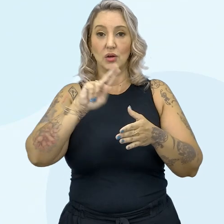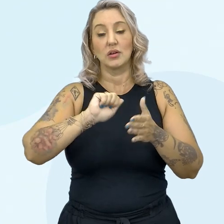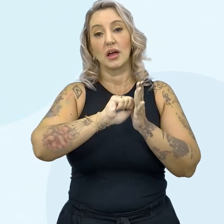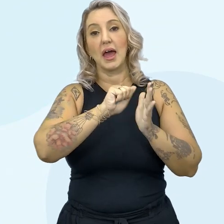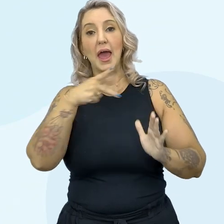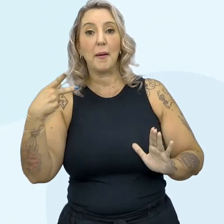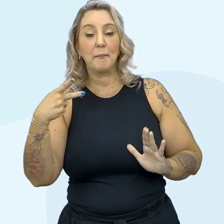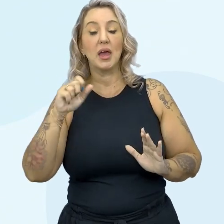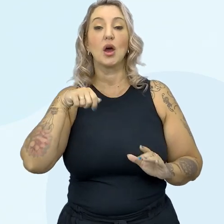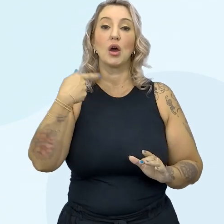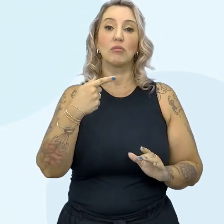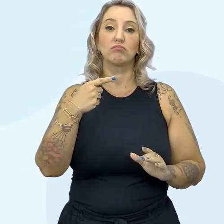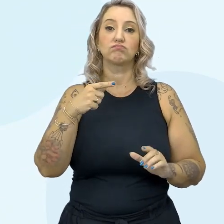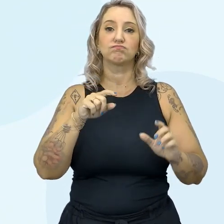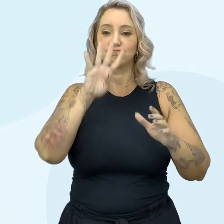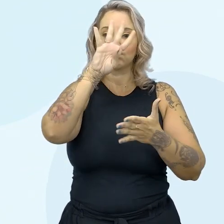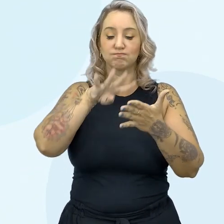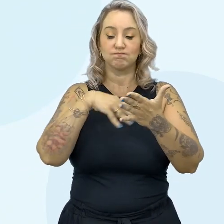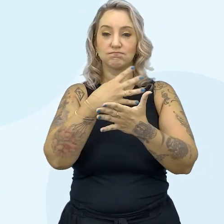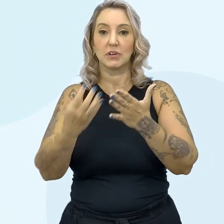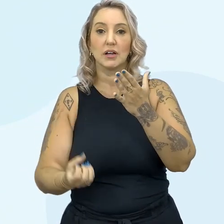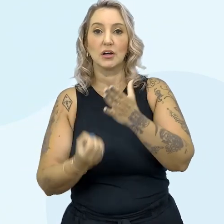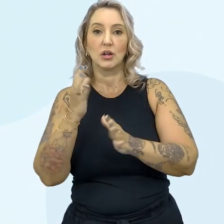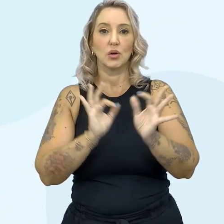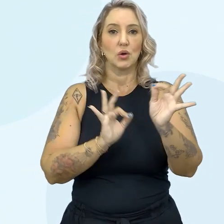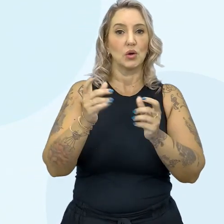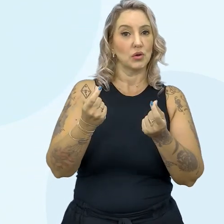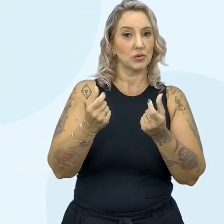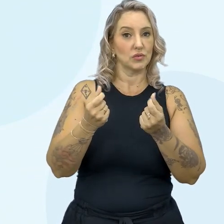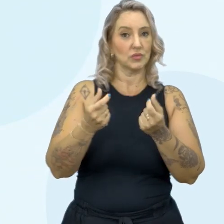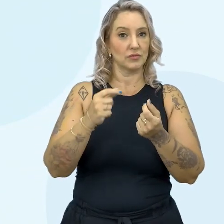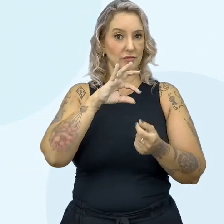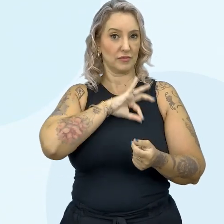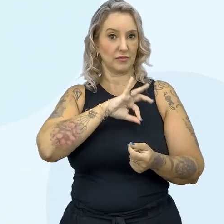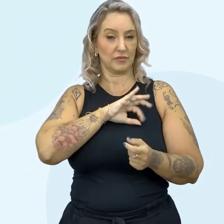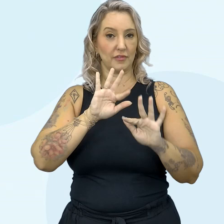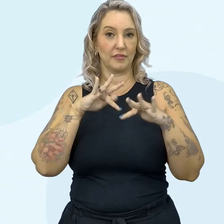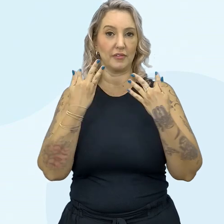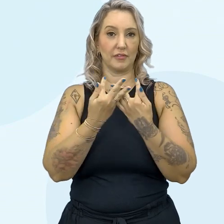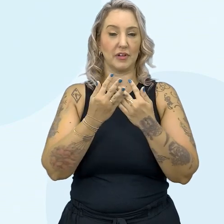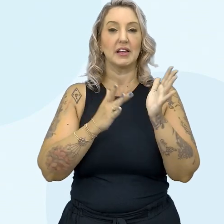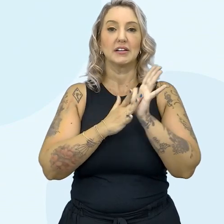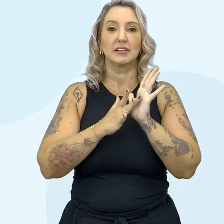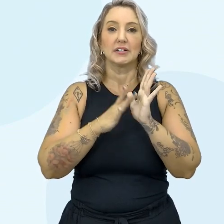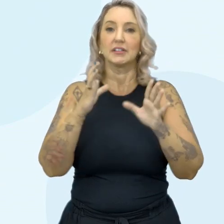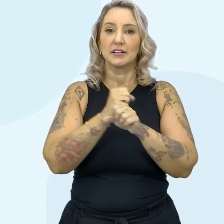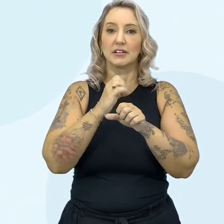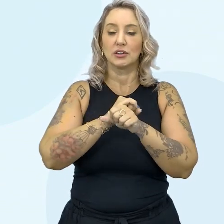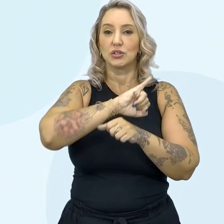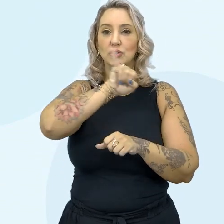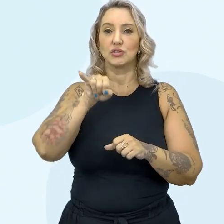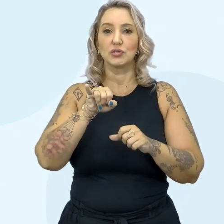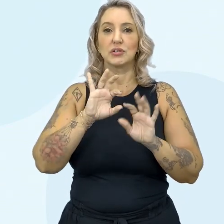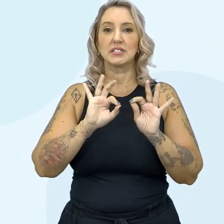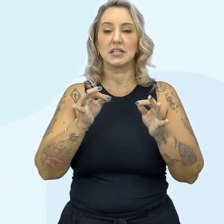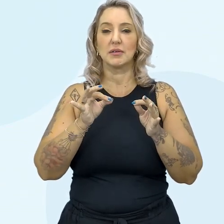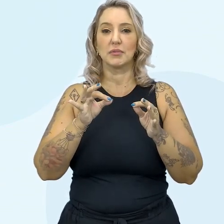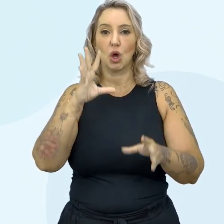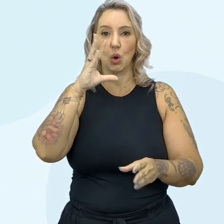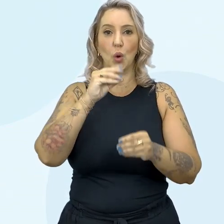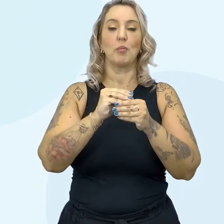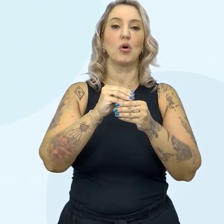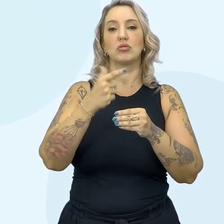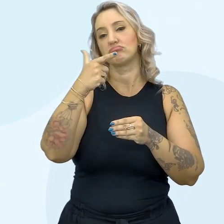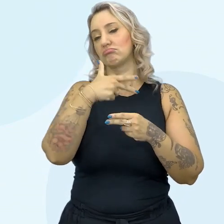aplicativos e a criação de planilhas para o controle de orçamento familiar, simuladores de cálculo de juros simples e compostos e